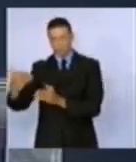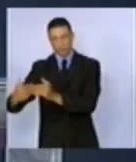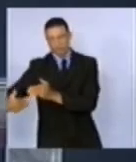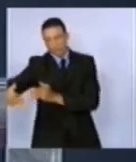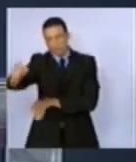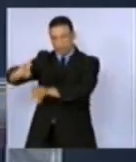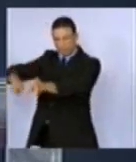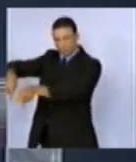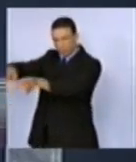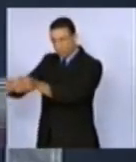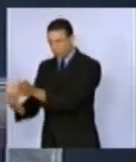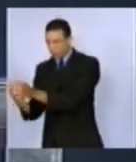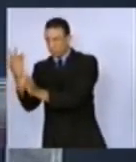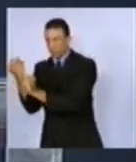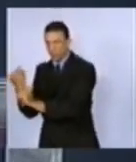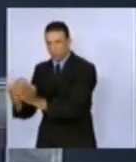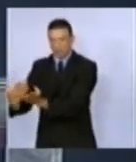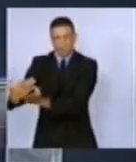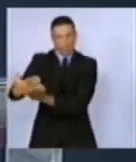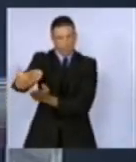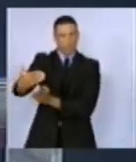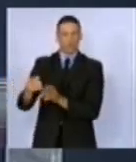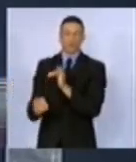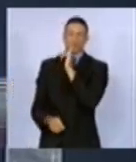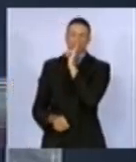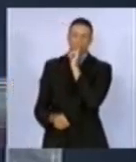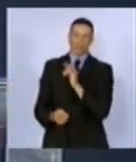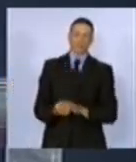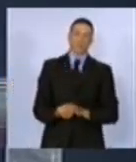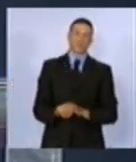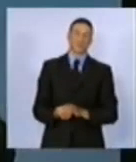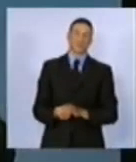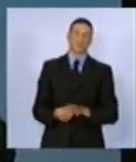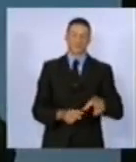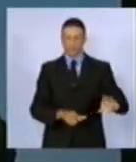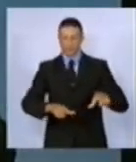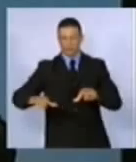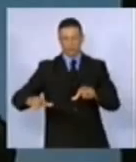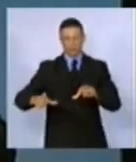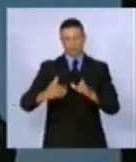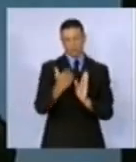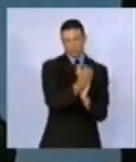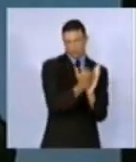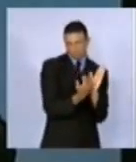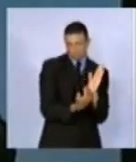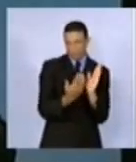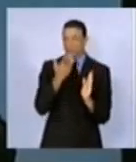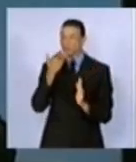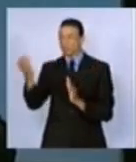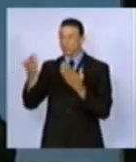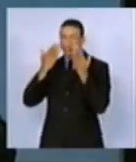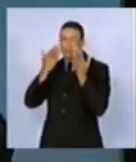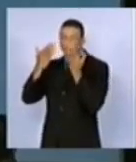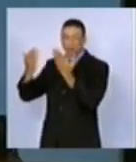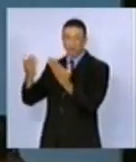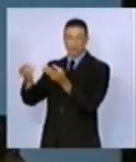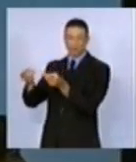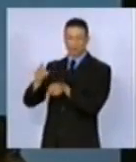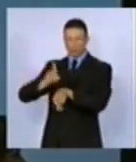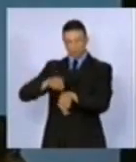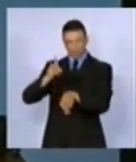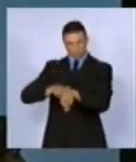safra que se inicia o procedimento de comunicação de queima então consiste na apresentação de data e